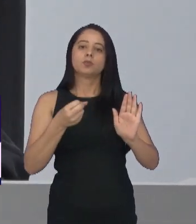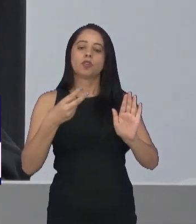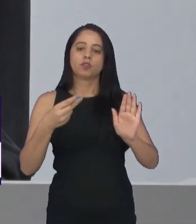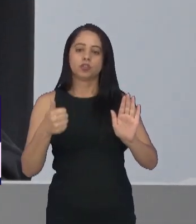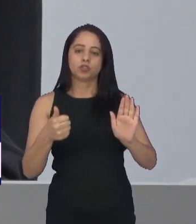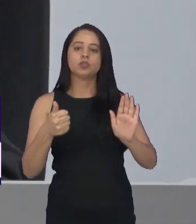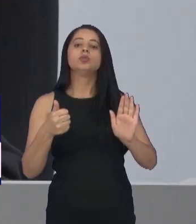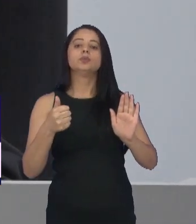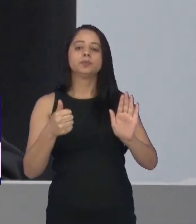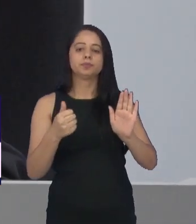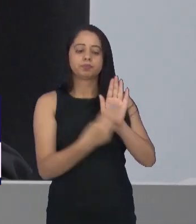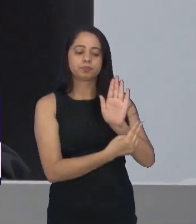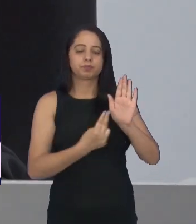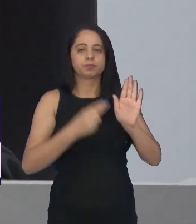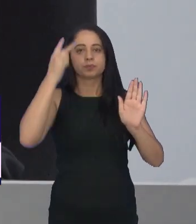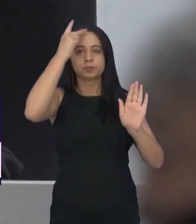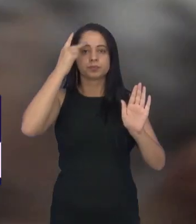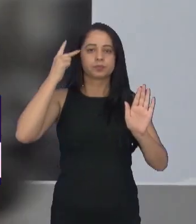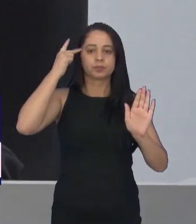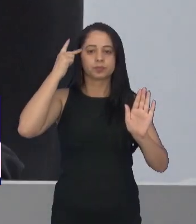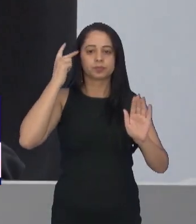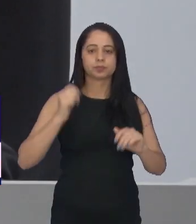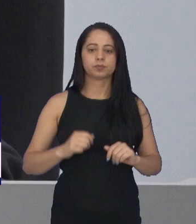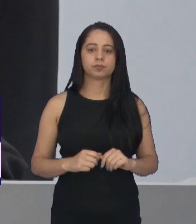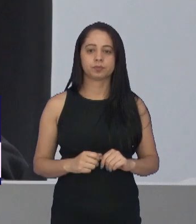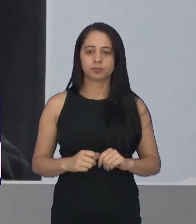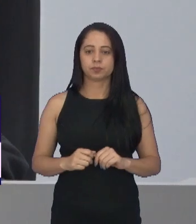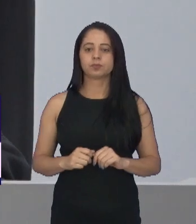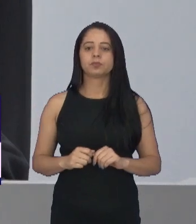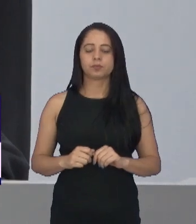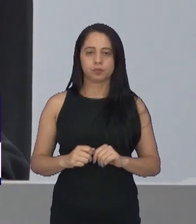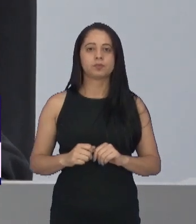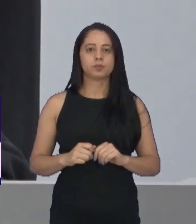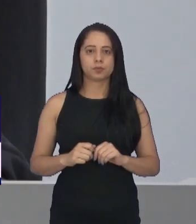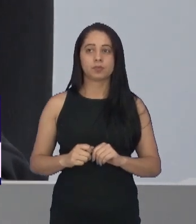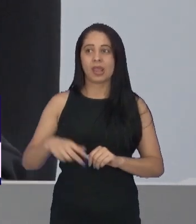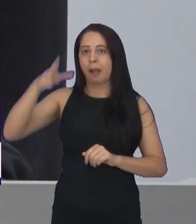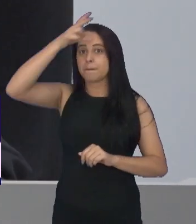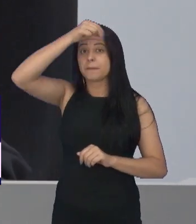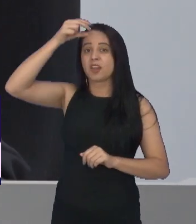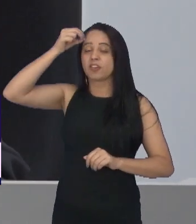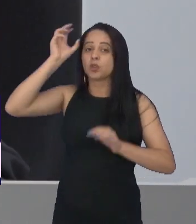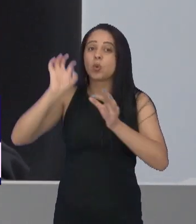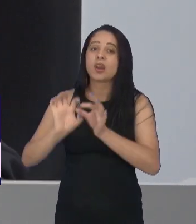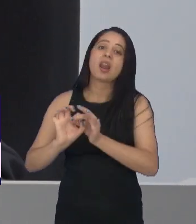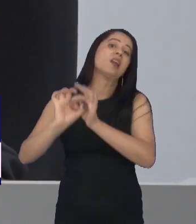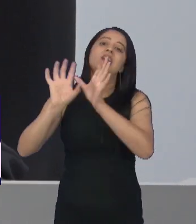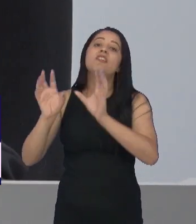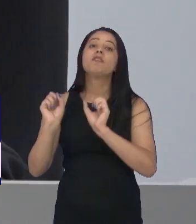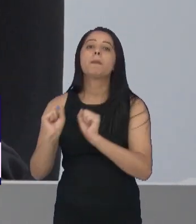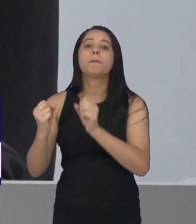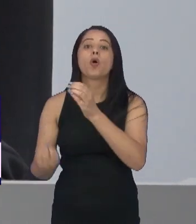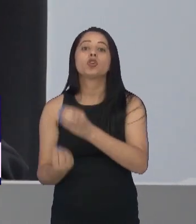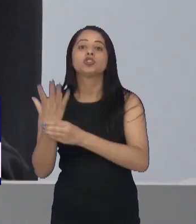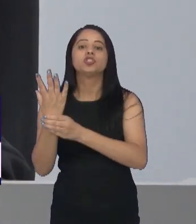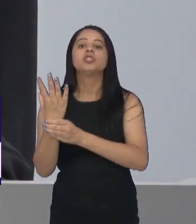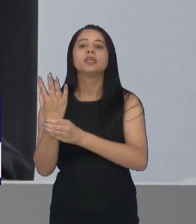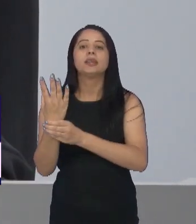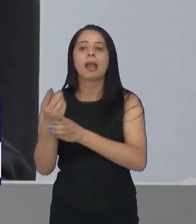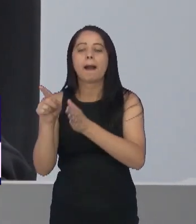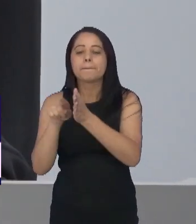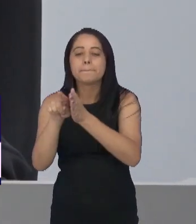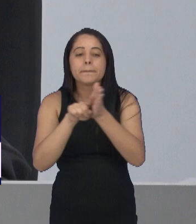526/2021. Autoria, vereador Fernando Petiti. Autoriza o Poder Executivo a criar o Censo